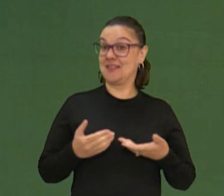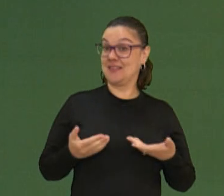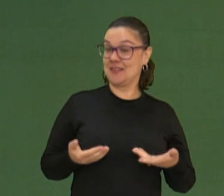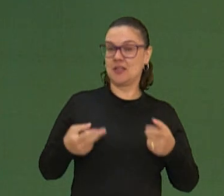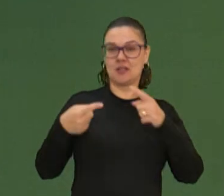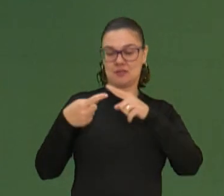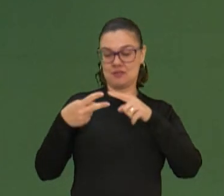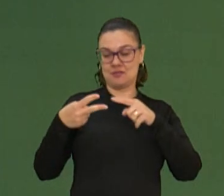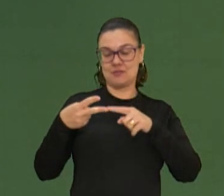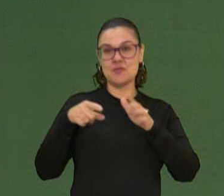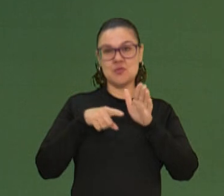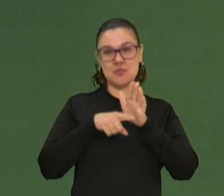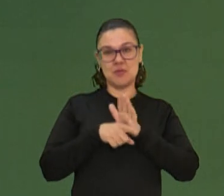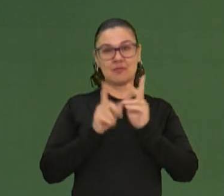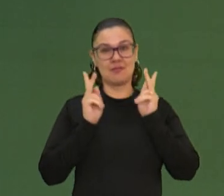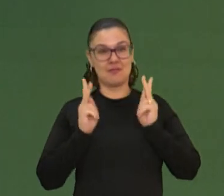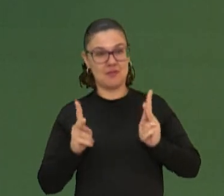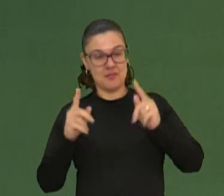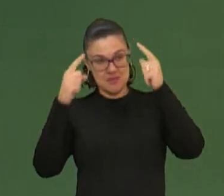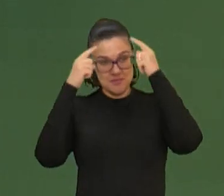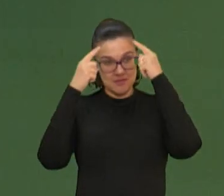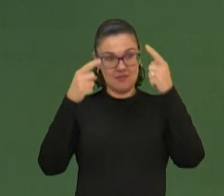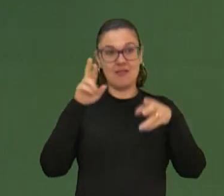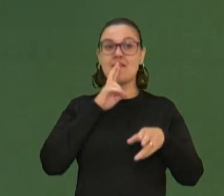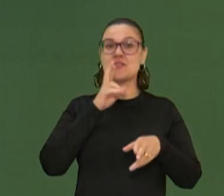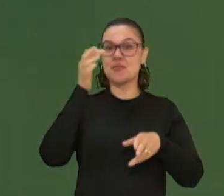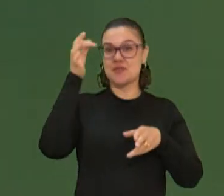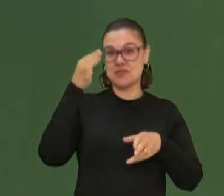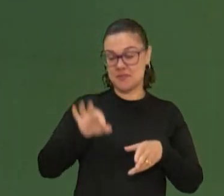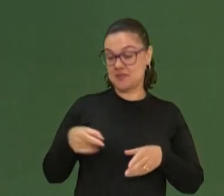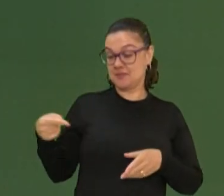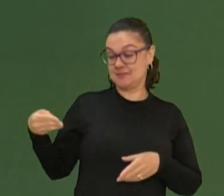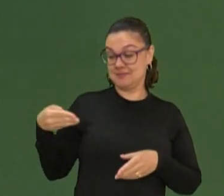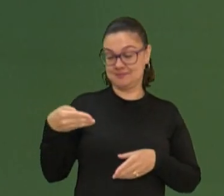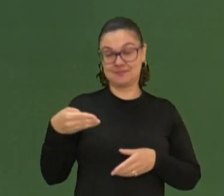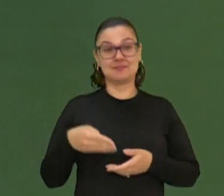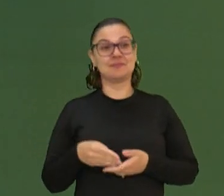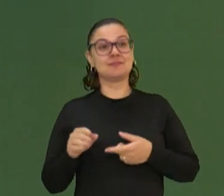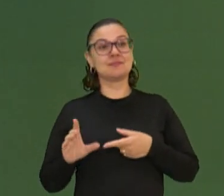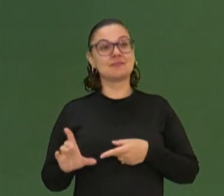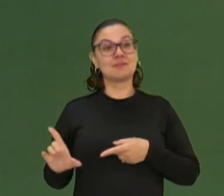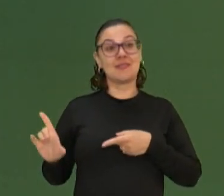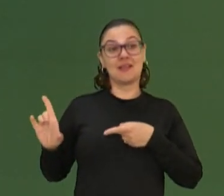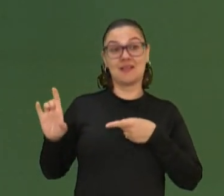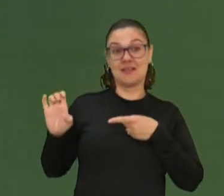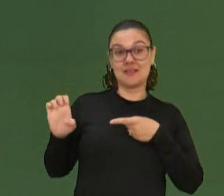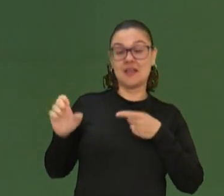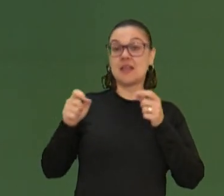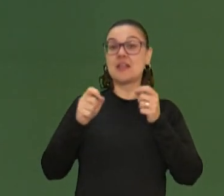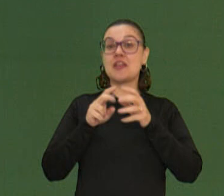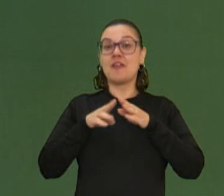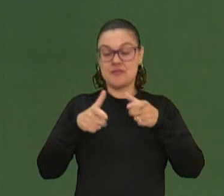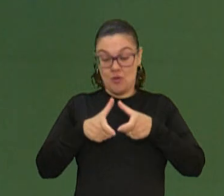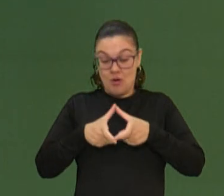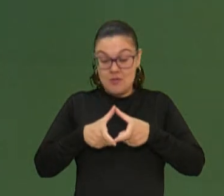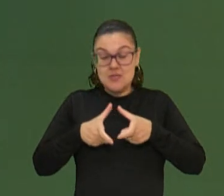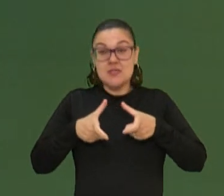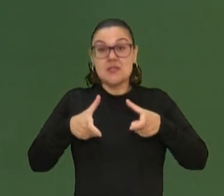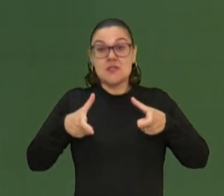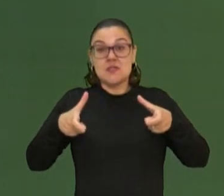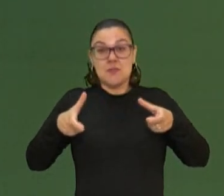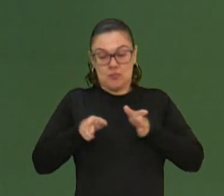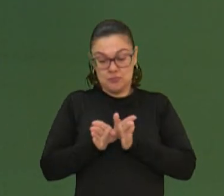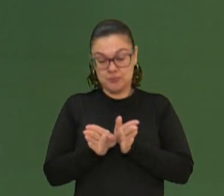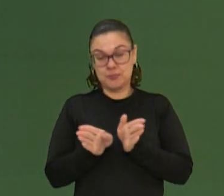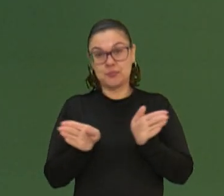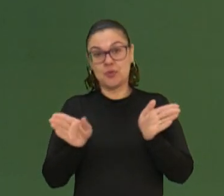Duas perguntas com a mesma ideia, mesma resposta, né? Só que aqui, quem que vai dar a espessura mesmo? Vaso